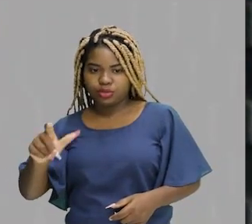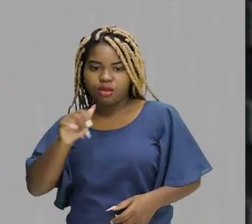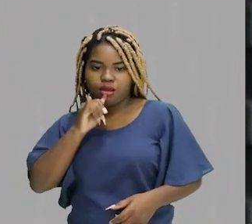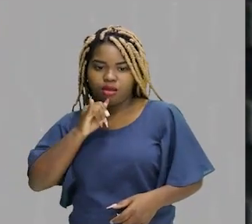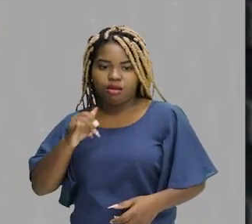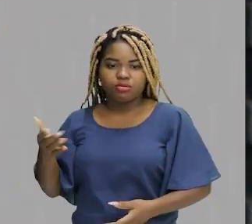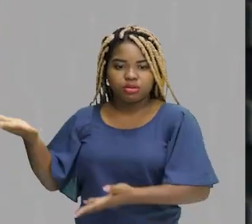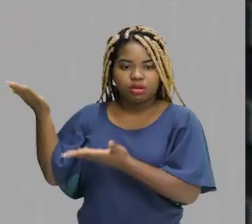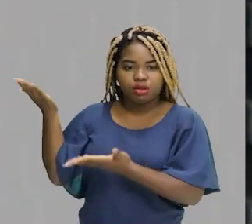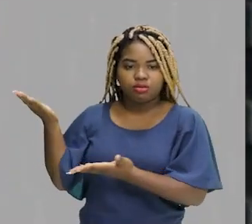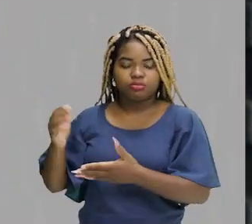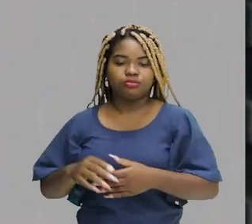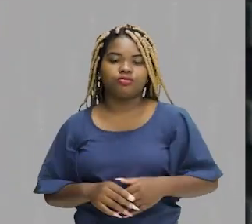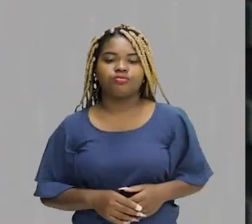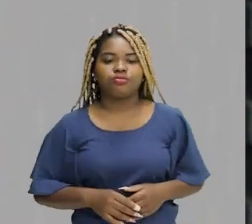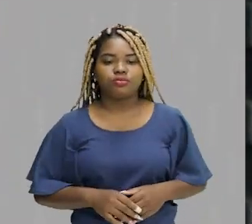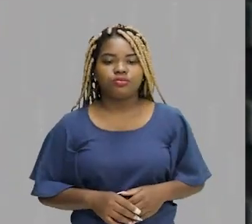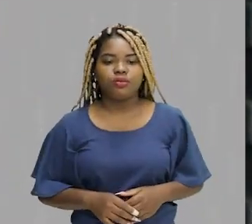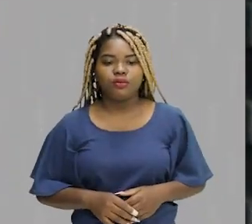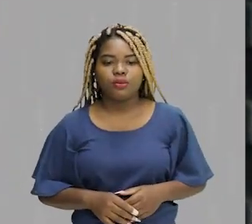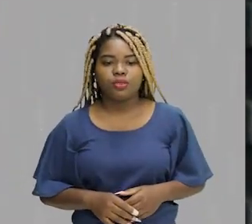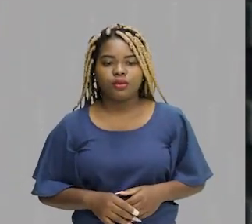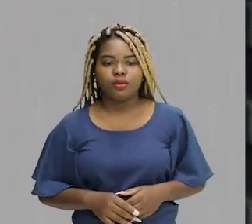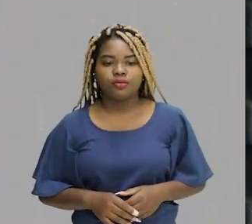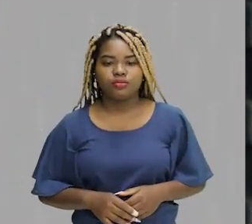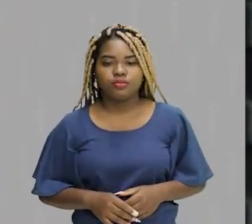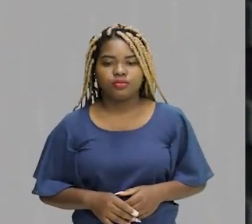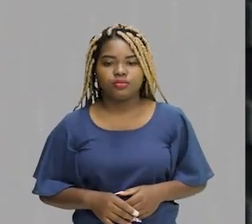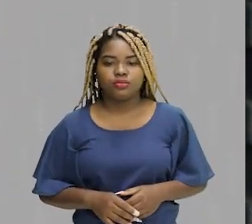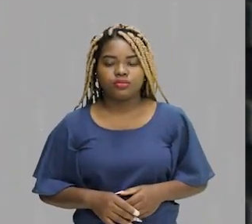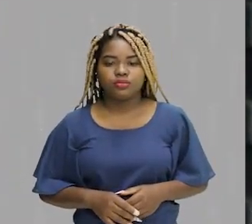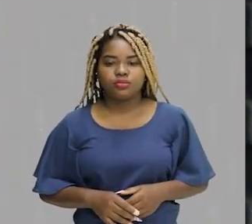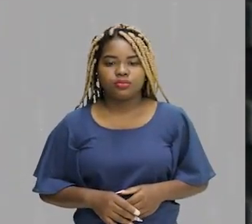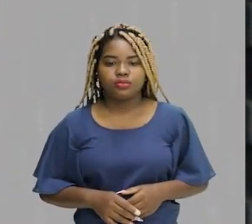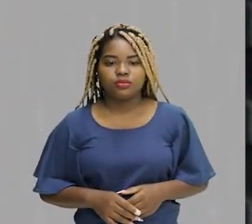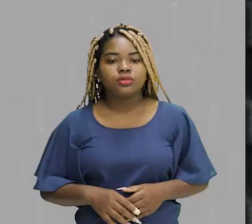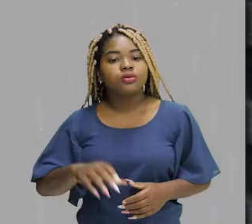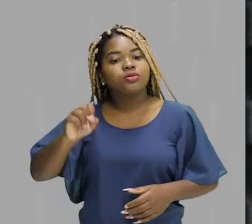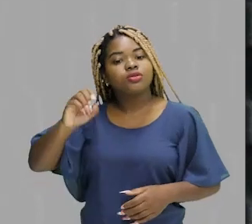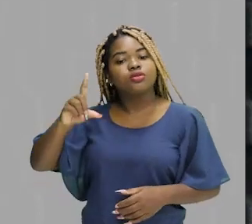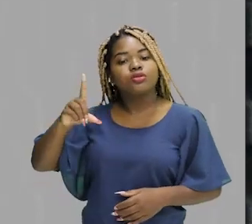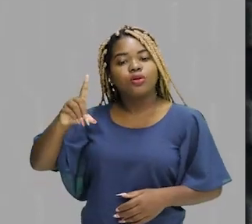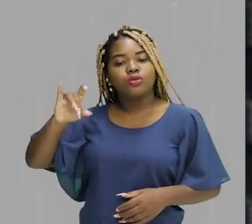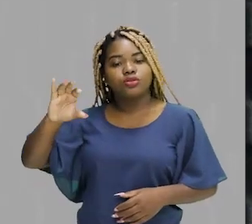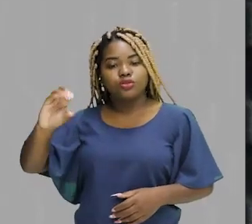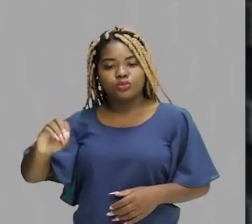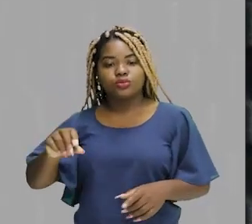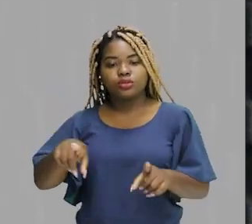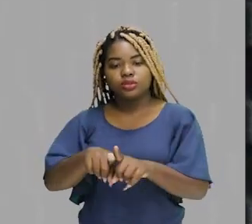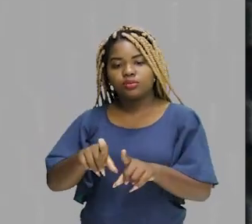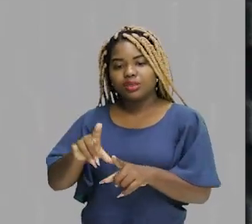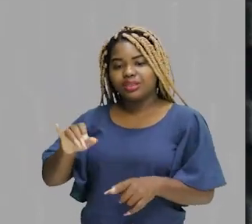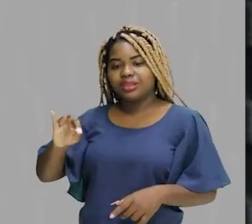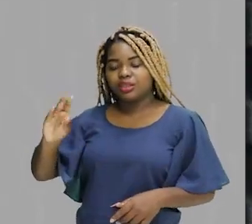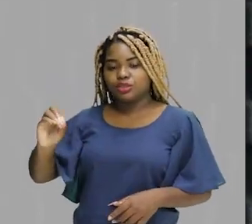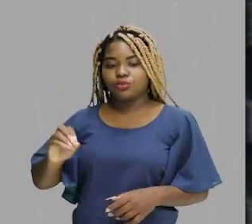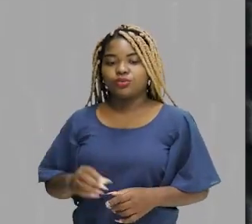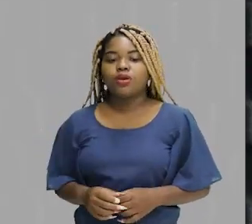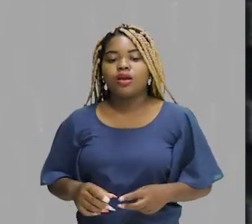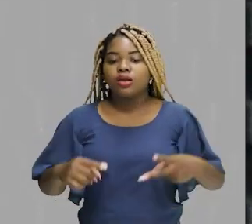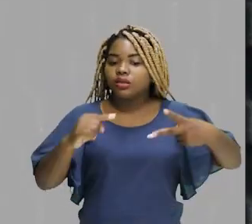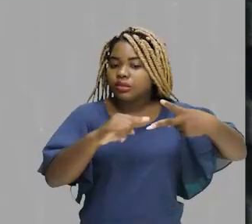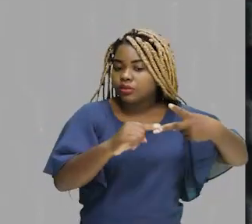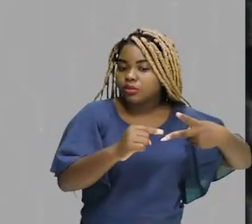NaLiSO4 é o sulfato de sódio e lítio. Nós temos 2 cátions, o sódio e o lítio. E já no próximo